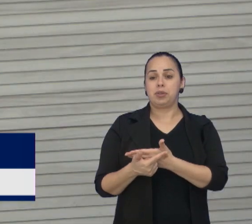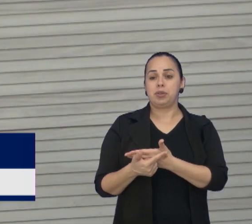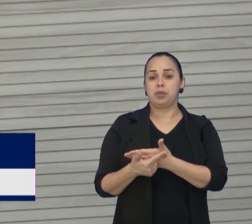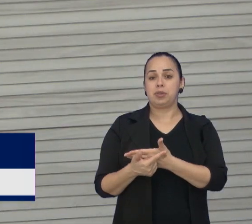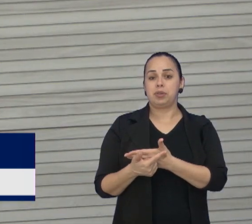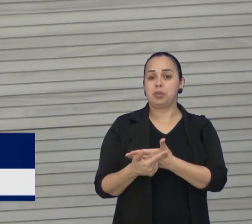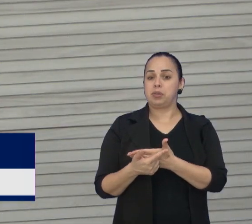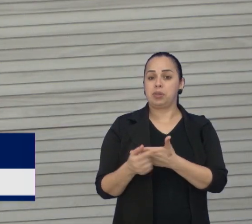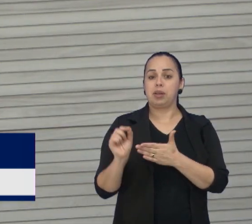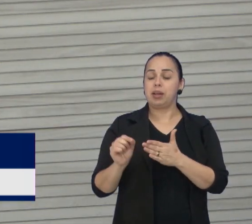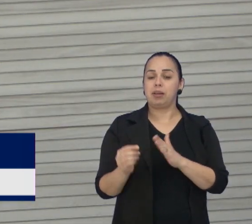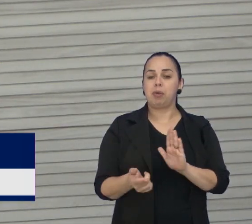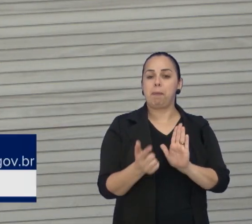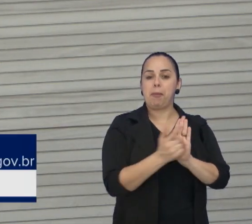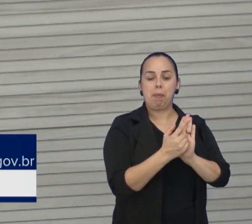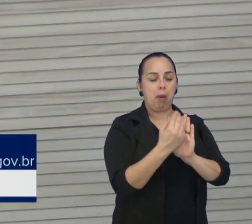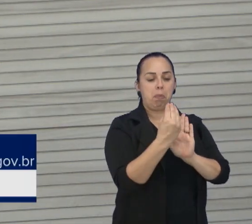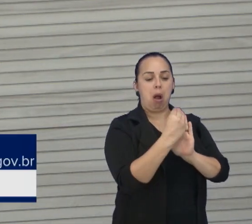tudo.